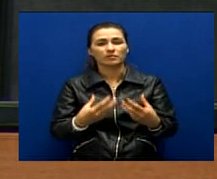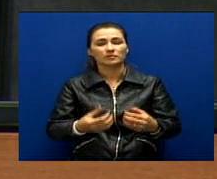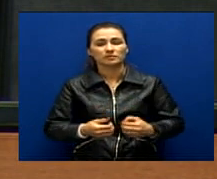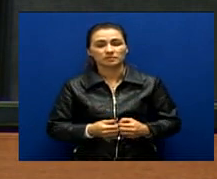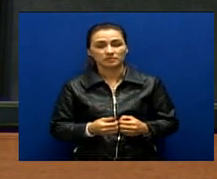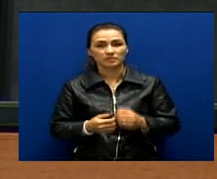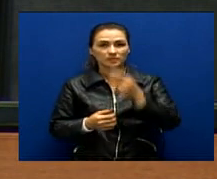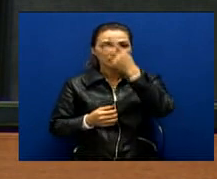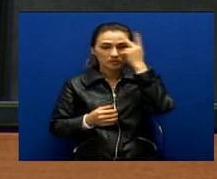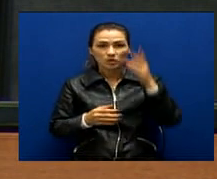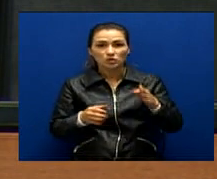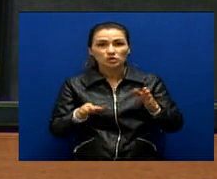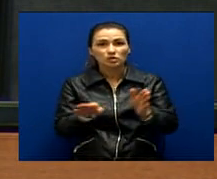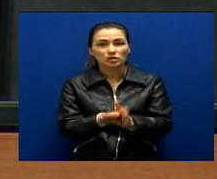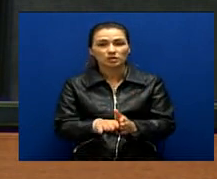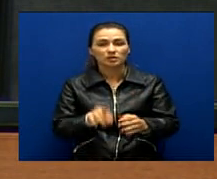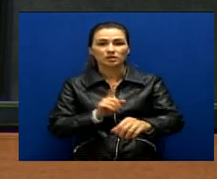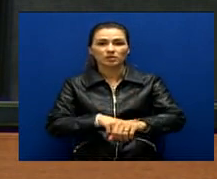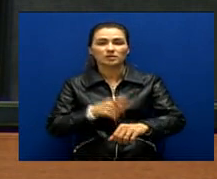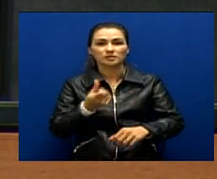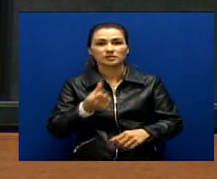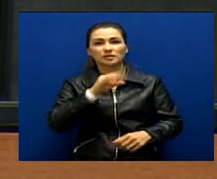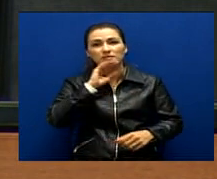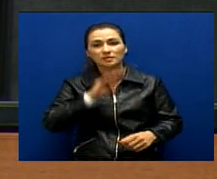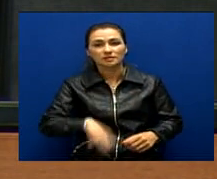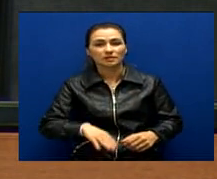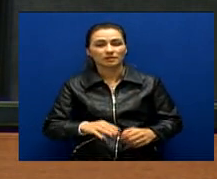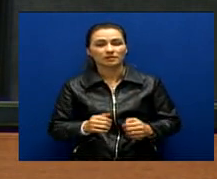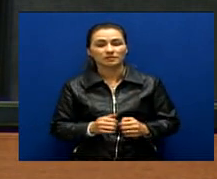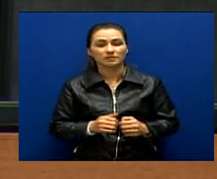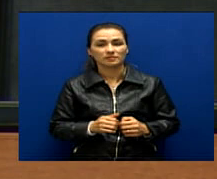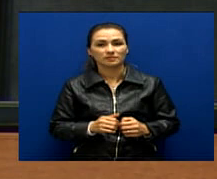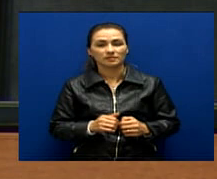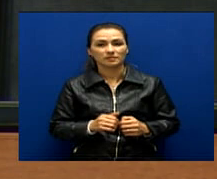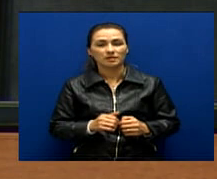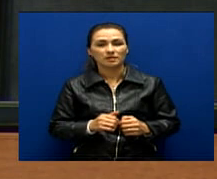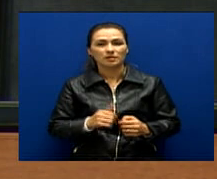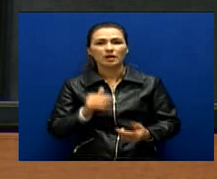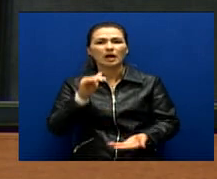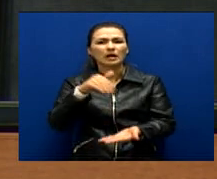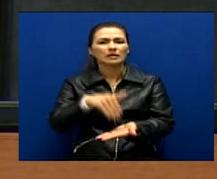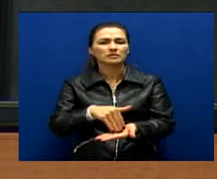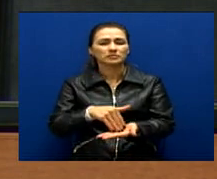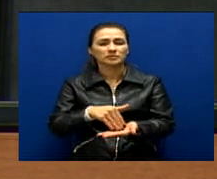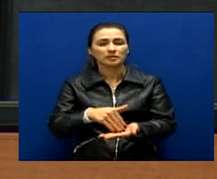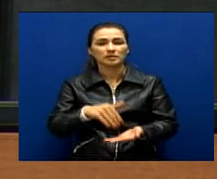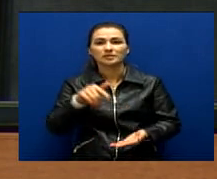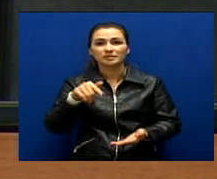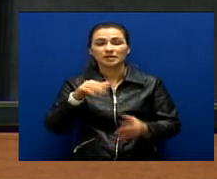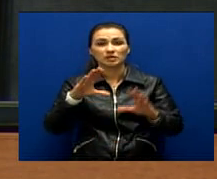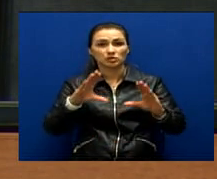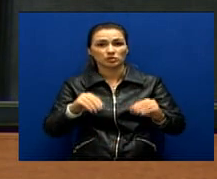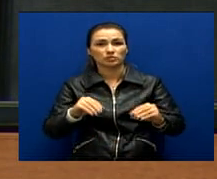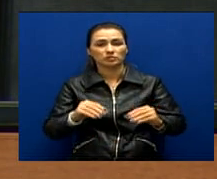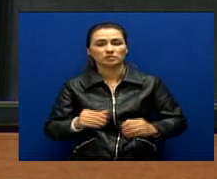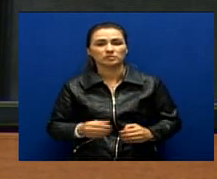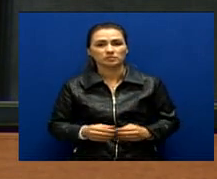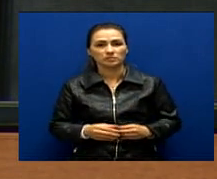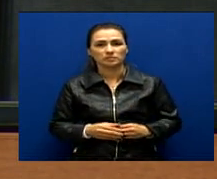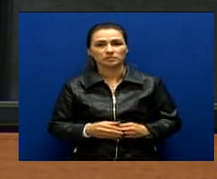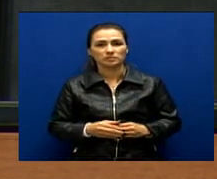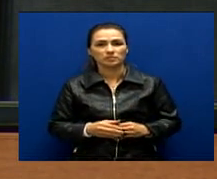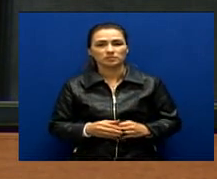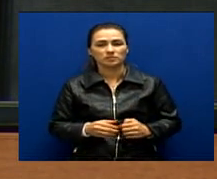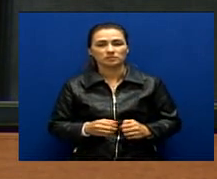chegam às 18 horas para terem atendido e encerra às 19 horas como faz para tem terminar o